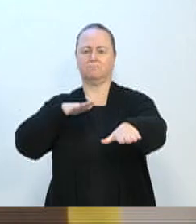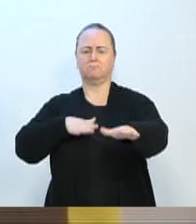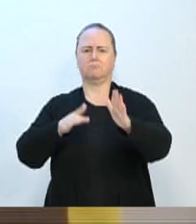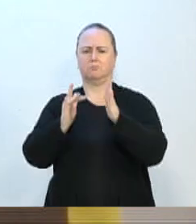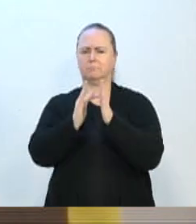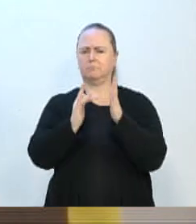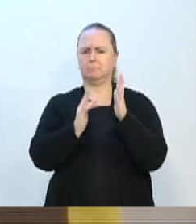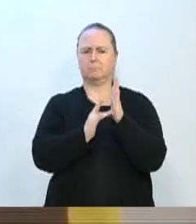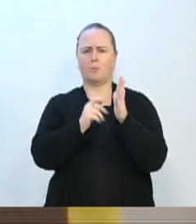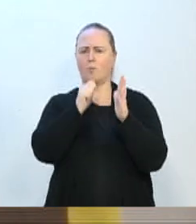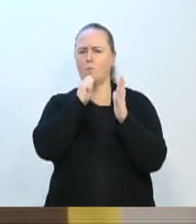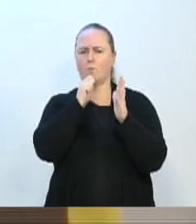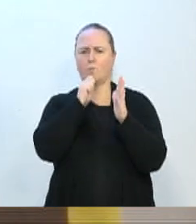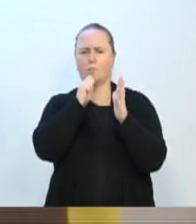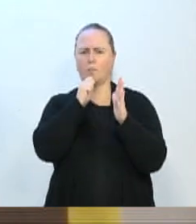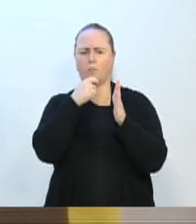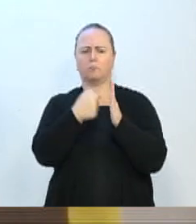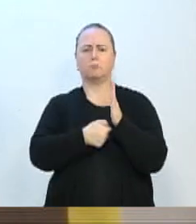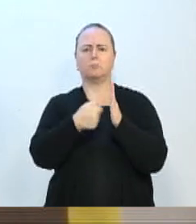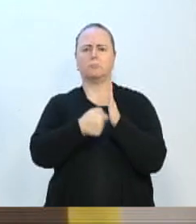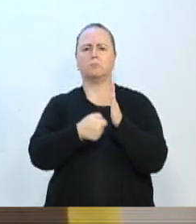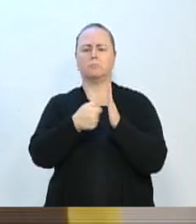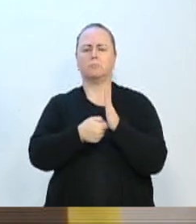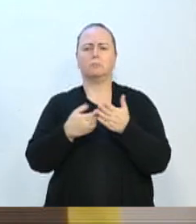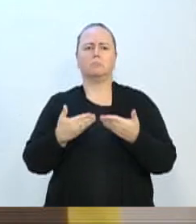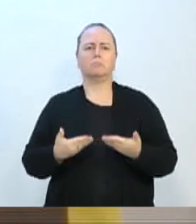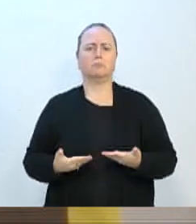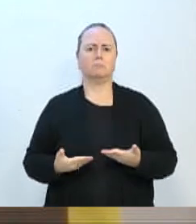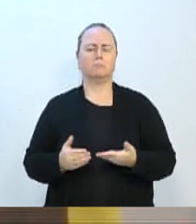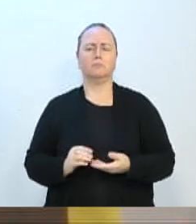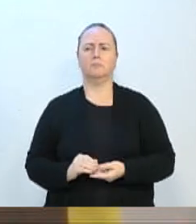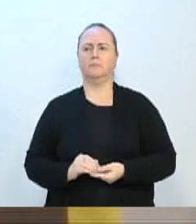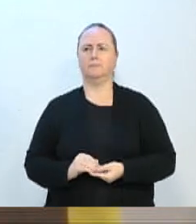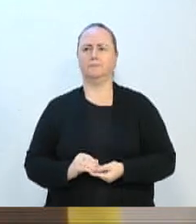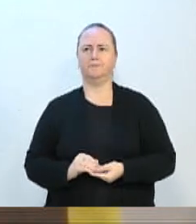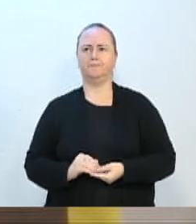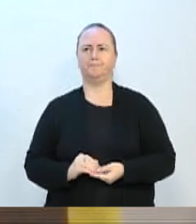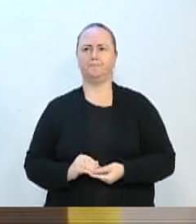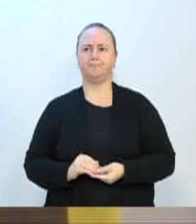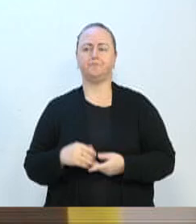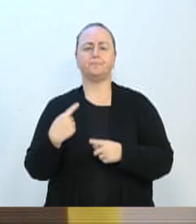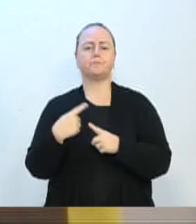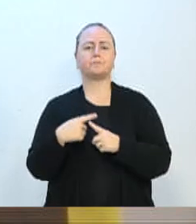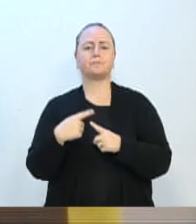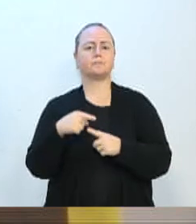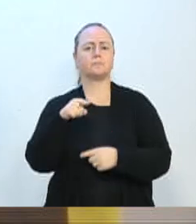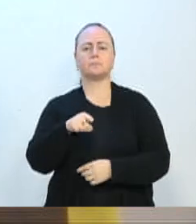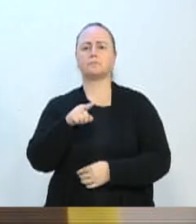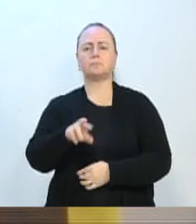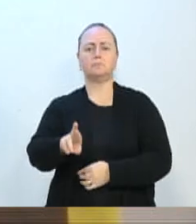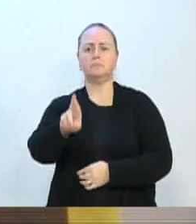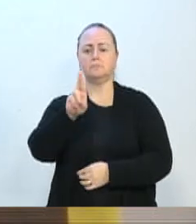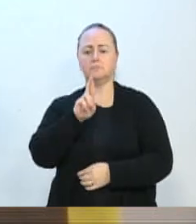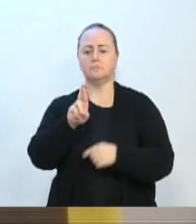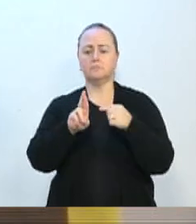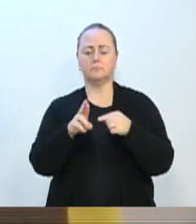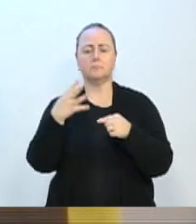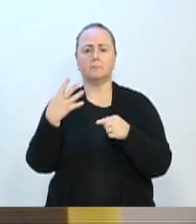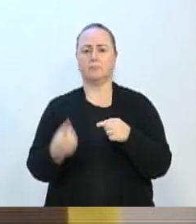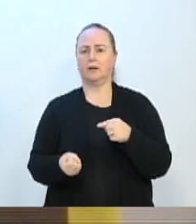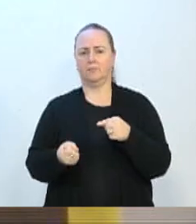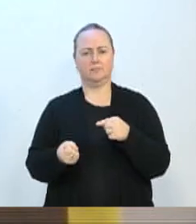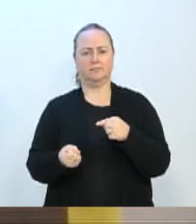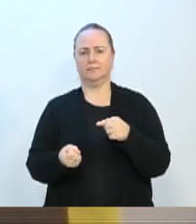de reivindicação que se justifique a não ser que não aceita o resultado das urnas como foi uma pequena parcela